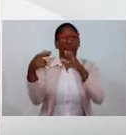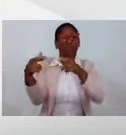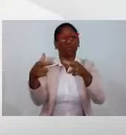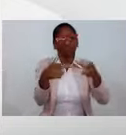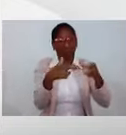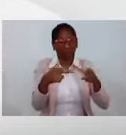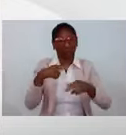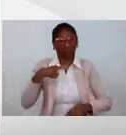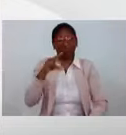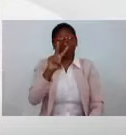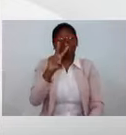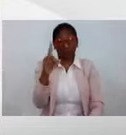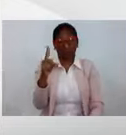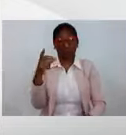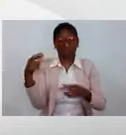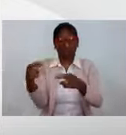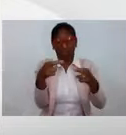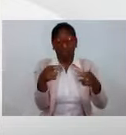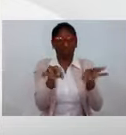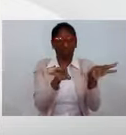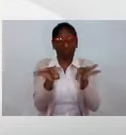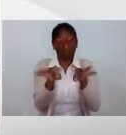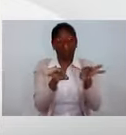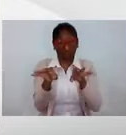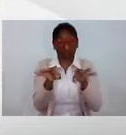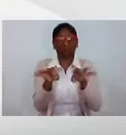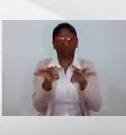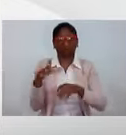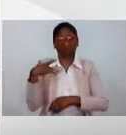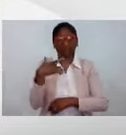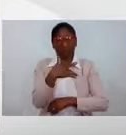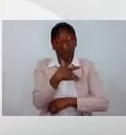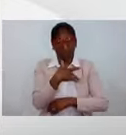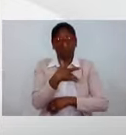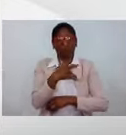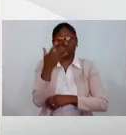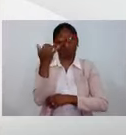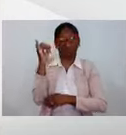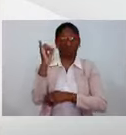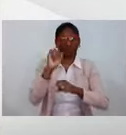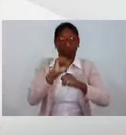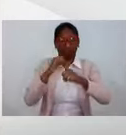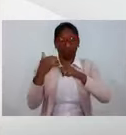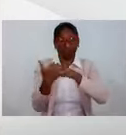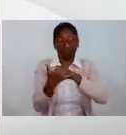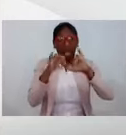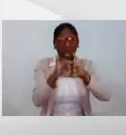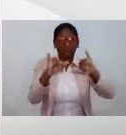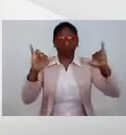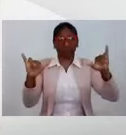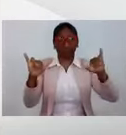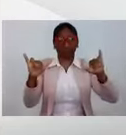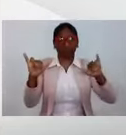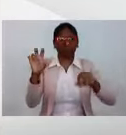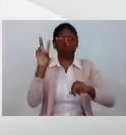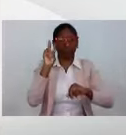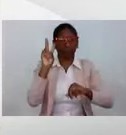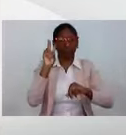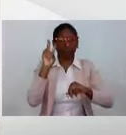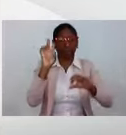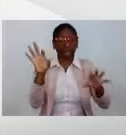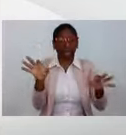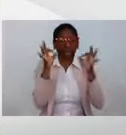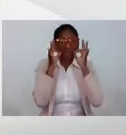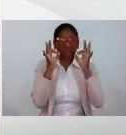Temos 21 regiões organizadas de saúde para o enfrentamento ao coronavírus. Nos avisos, a gente chama a